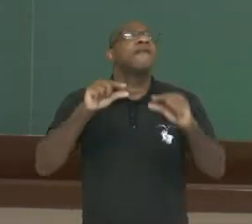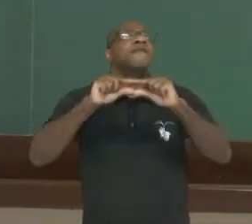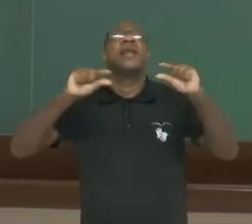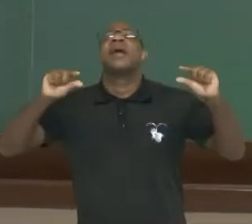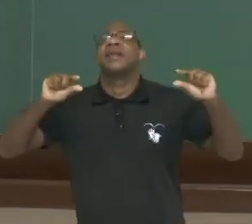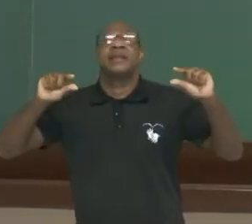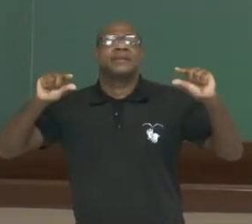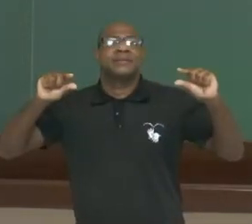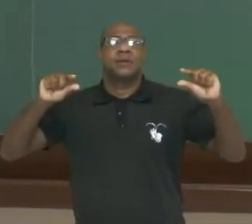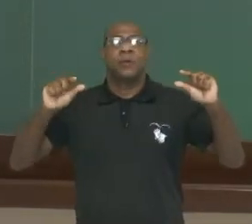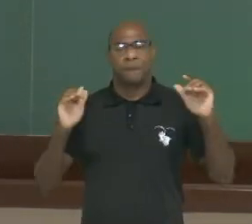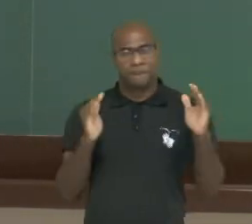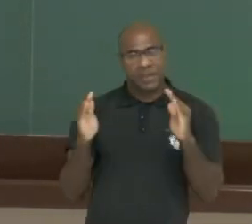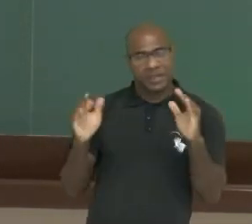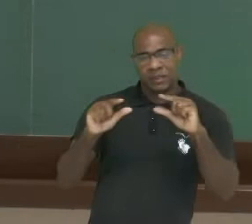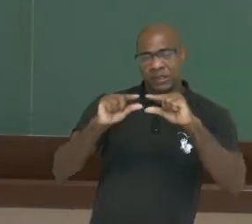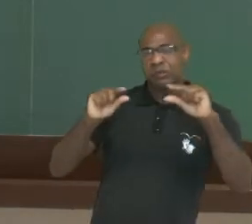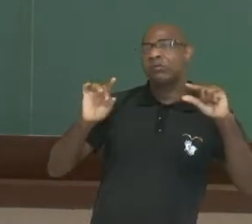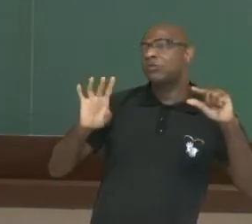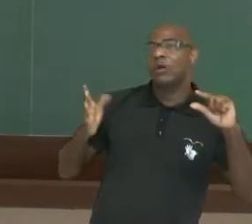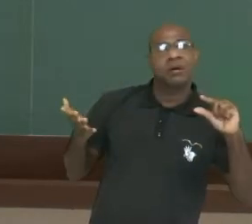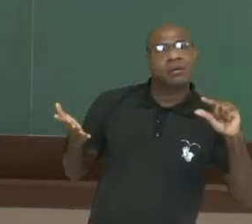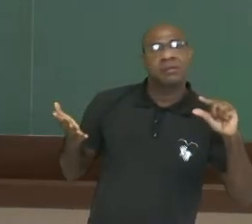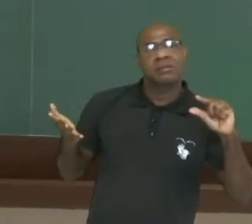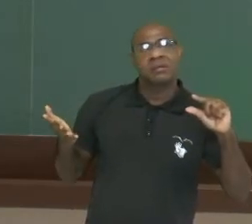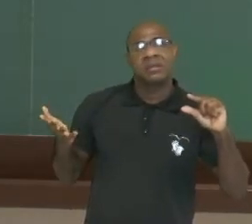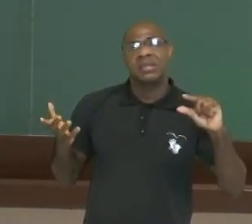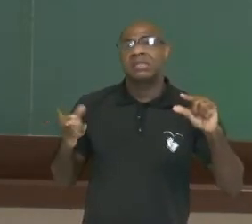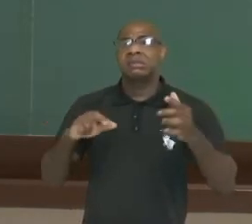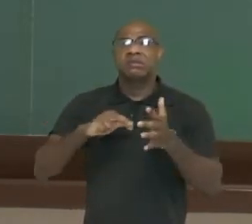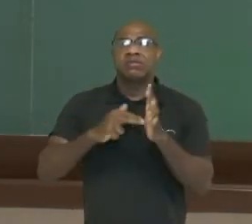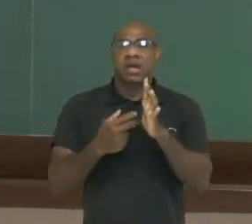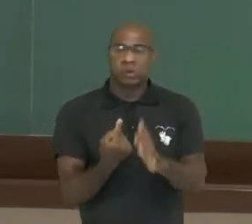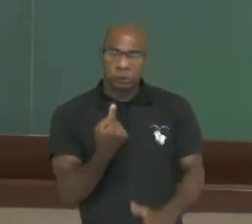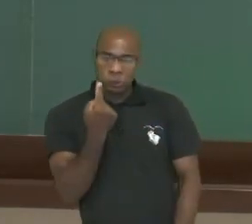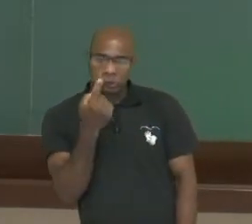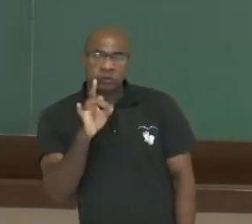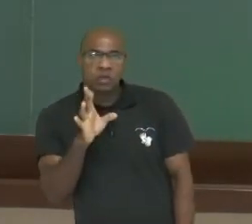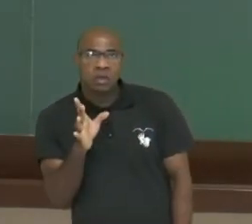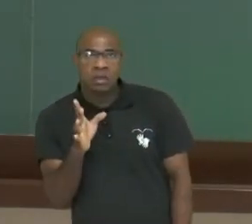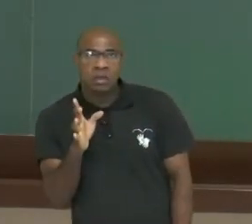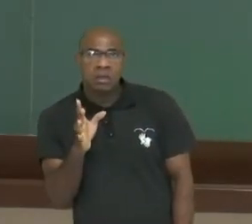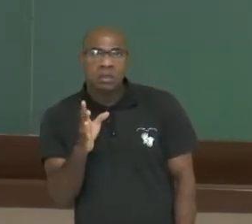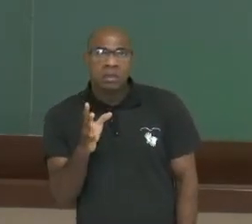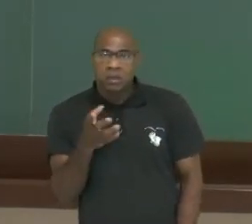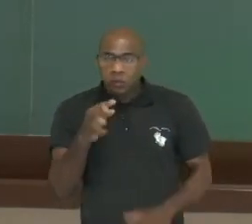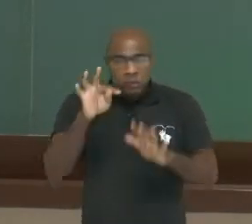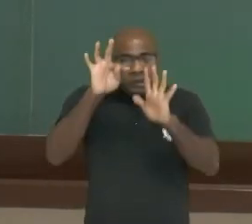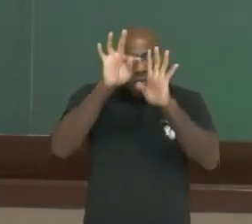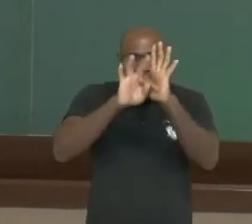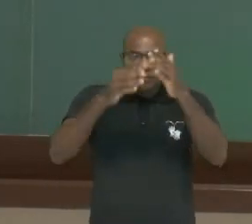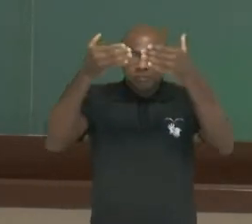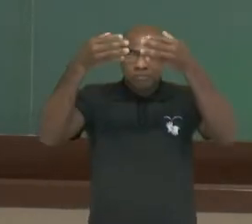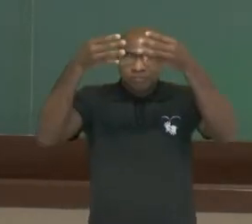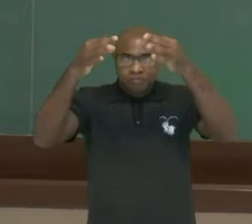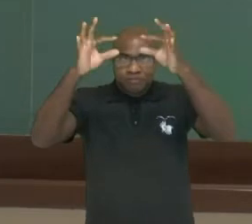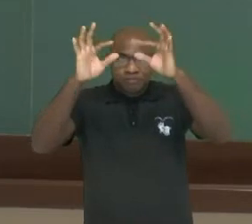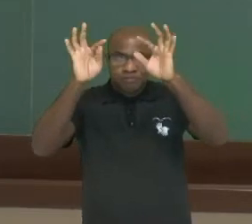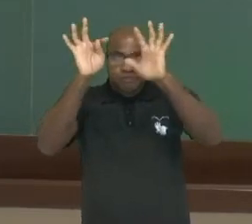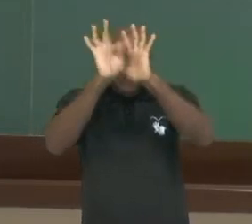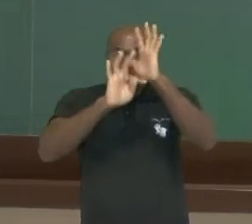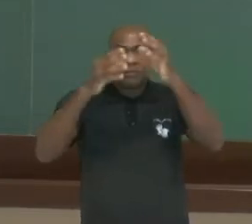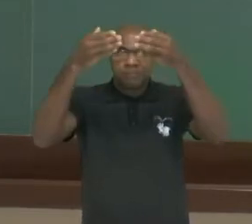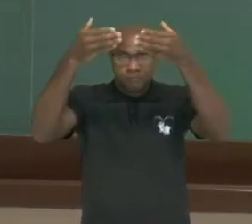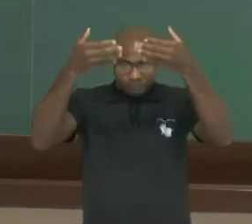frase ou um período apenas que tenha um sentido. Porque ele está num texto. Eu preciso que essa primeira oração